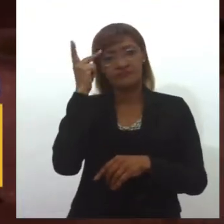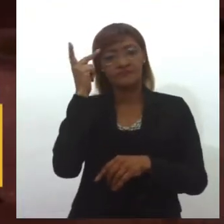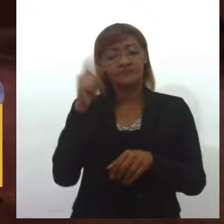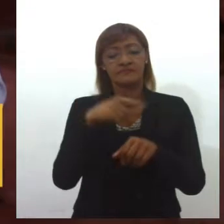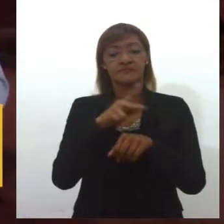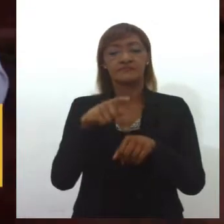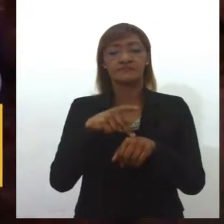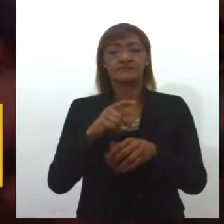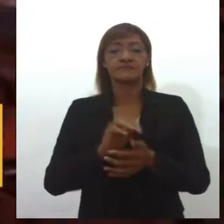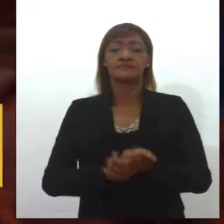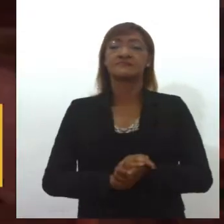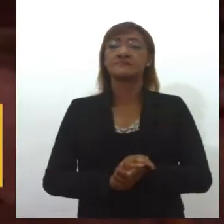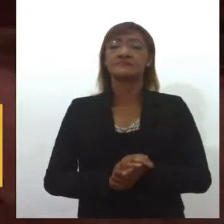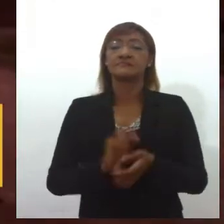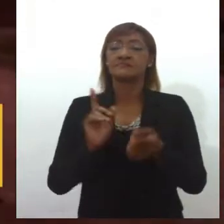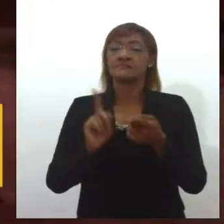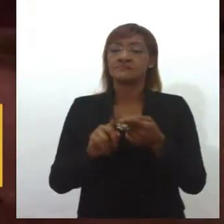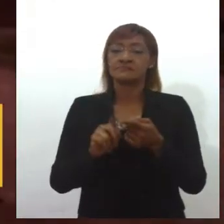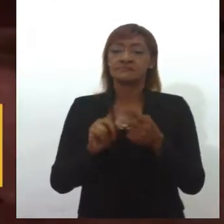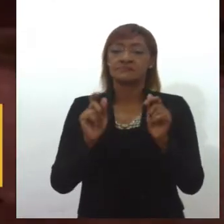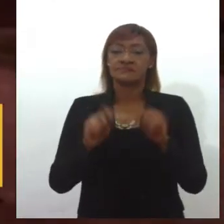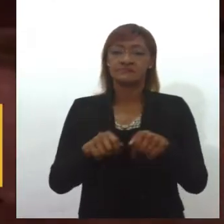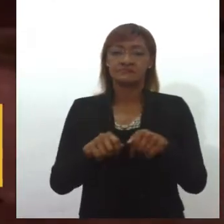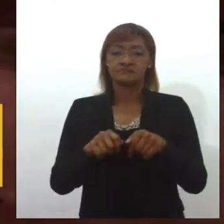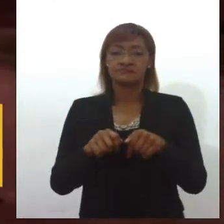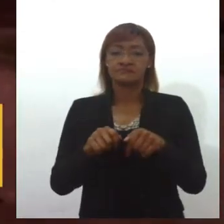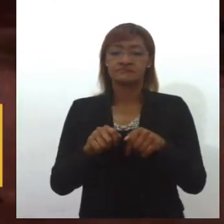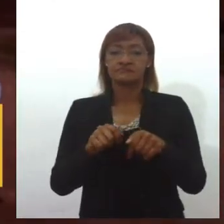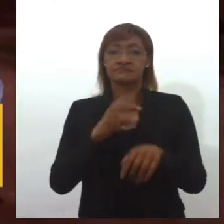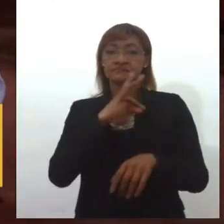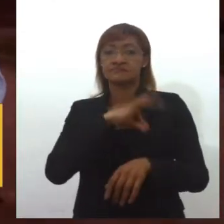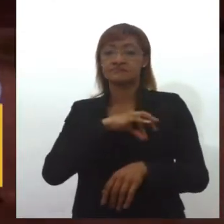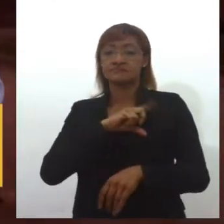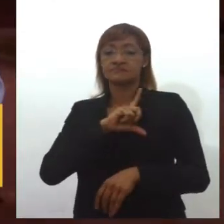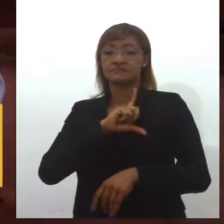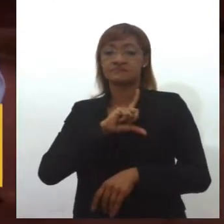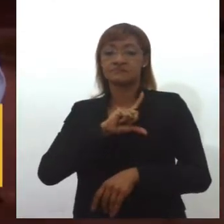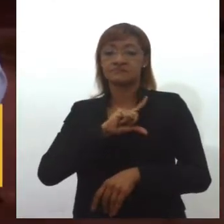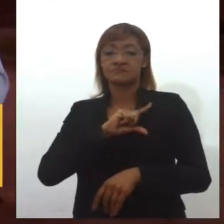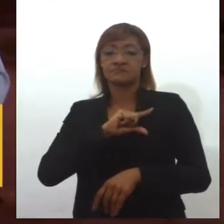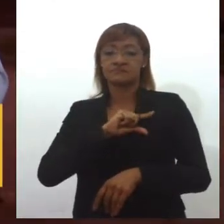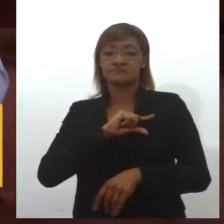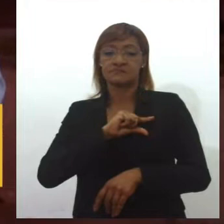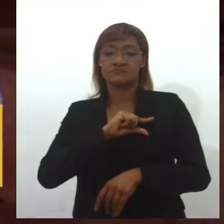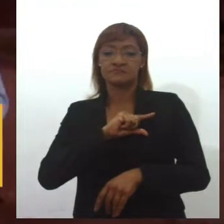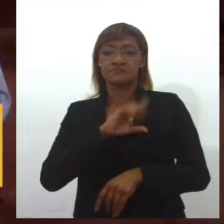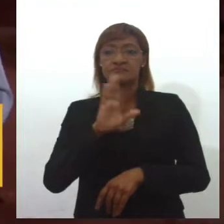isso, também houve queda na média salarial, que atingiu o número de